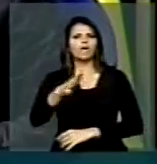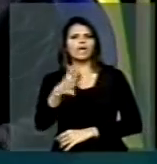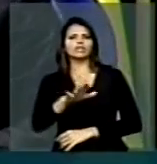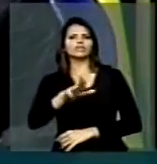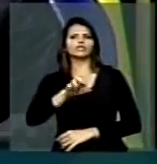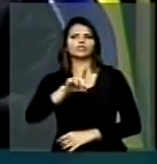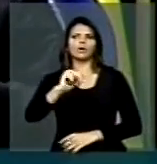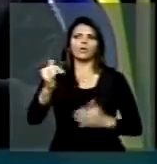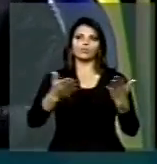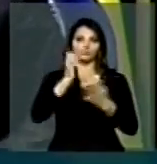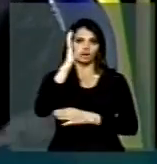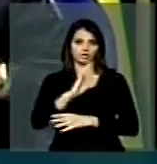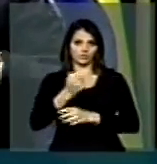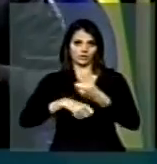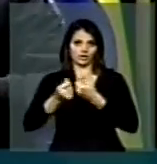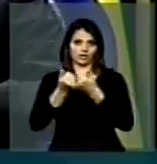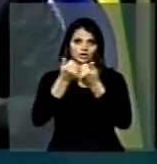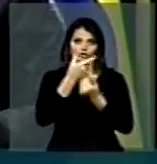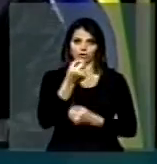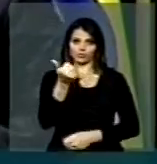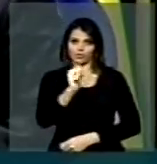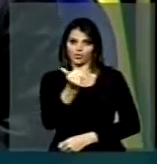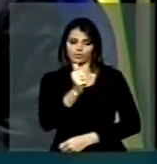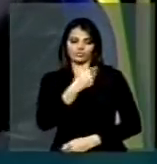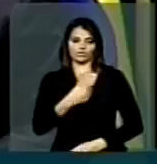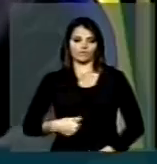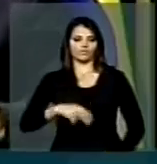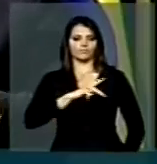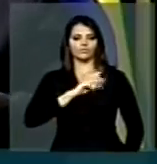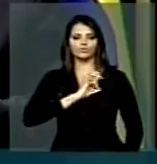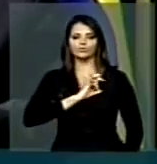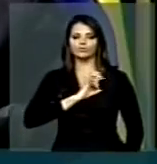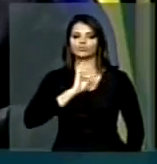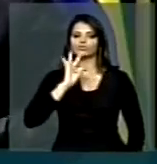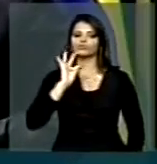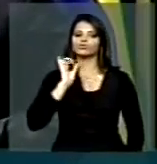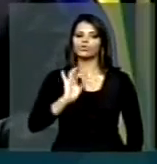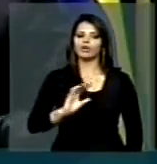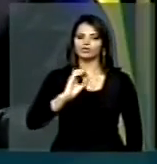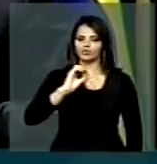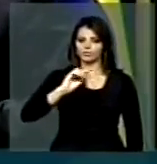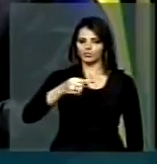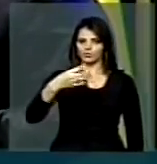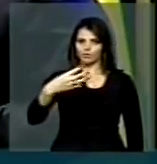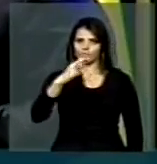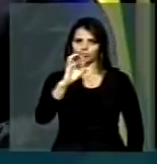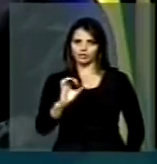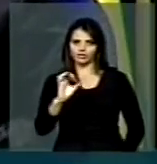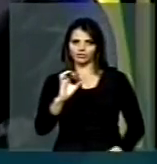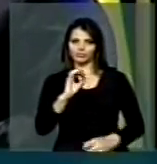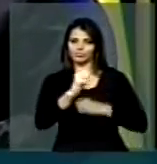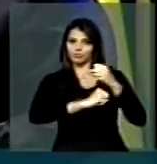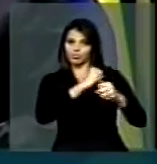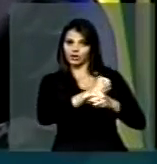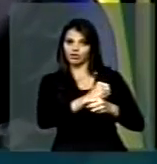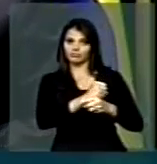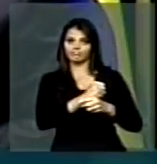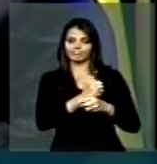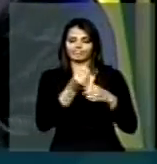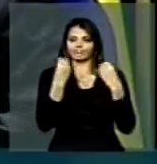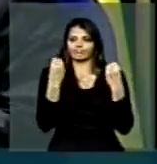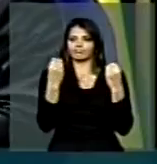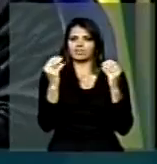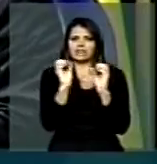brasileira cresceu desde 2011, neste governo, apenas 0,4% ao ano.